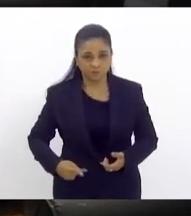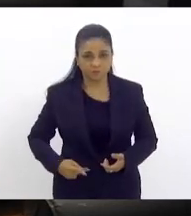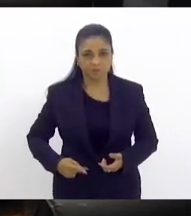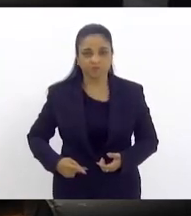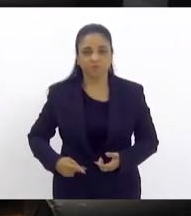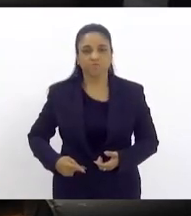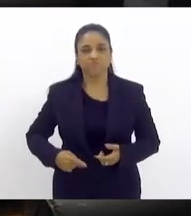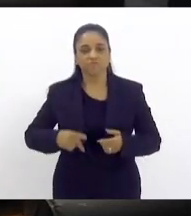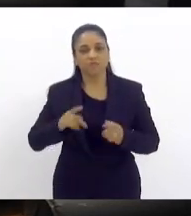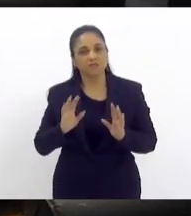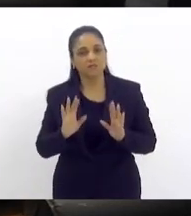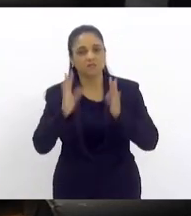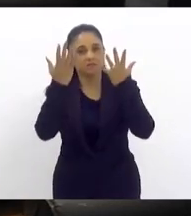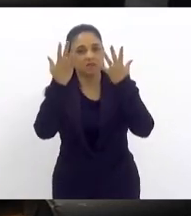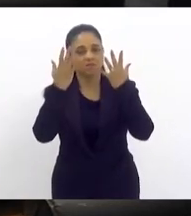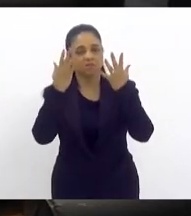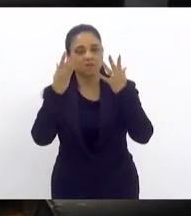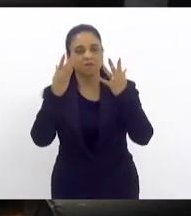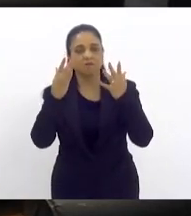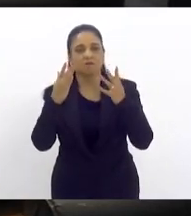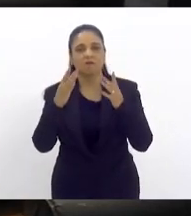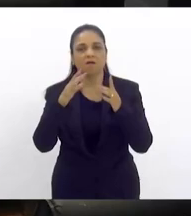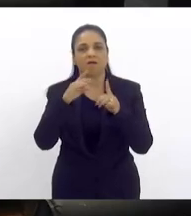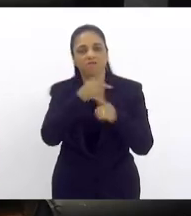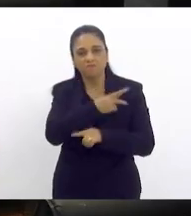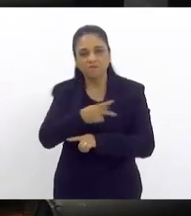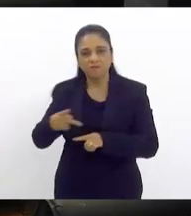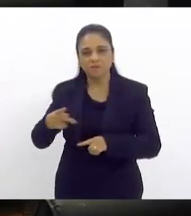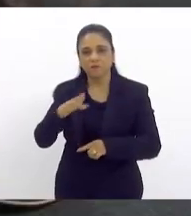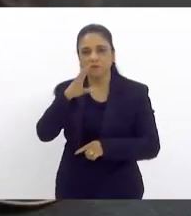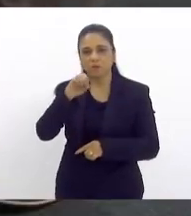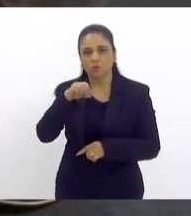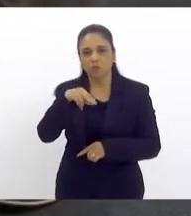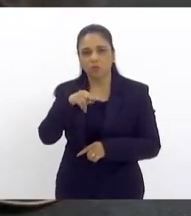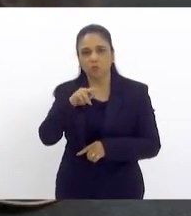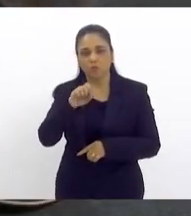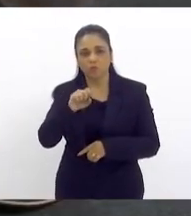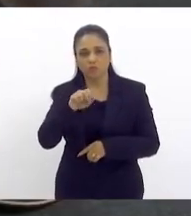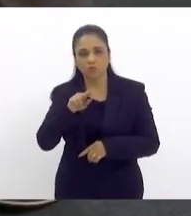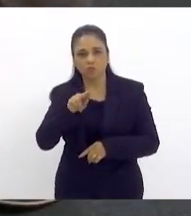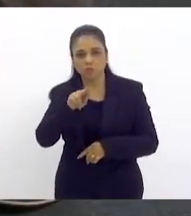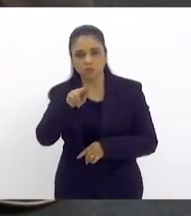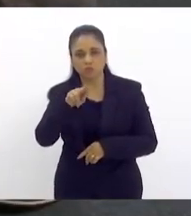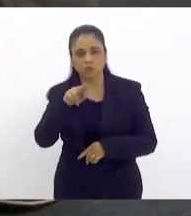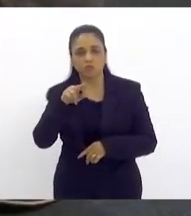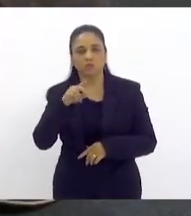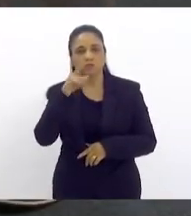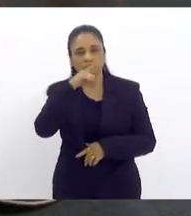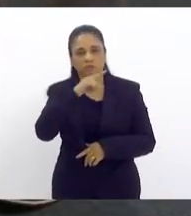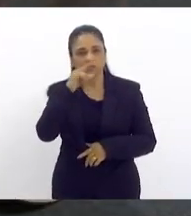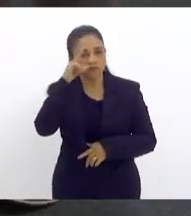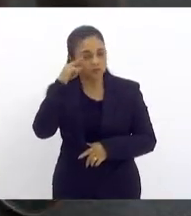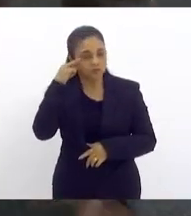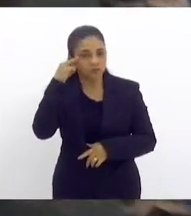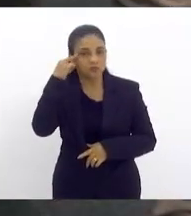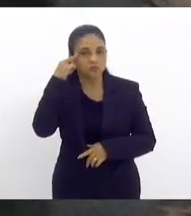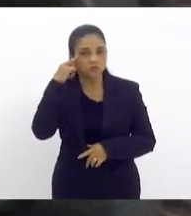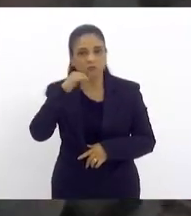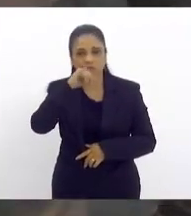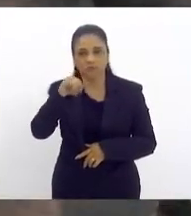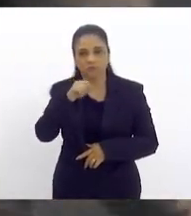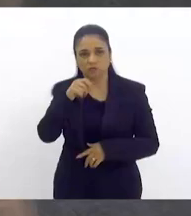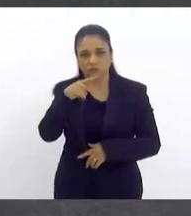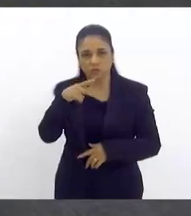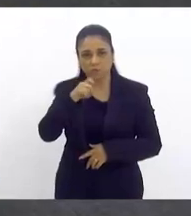celebrar a visita que tivemos ontem aqui do Consul geral do Japão ou quem hashibar um querido